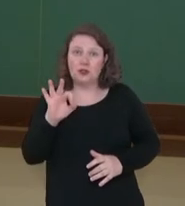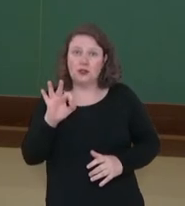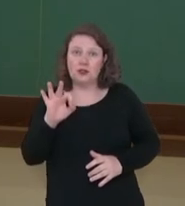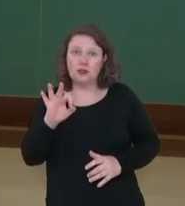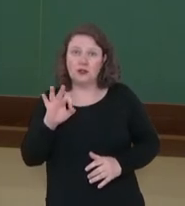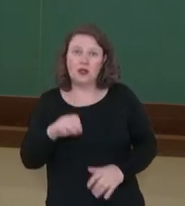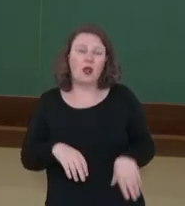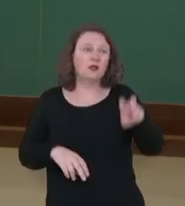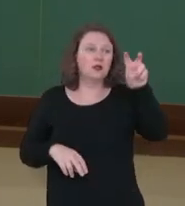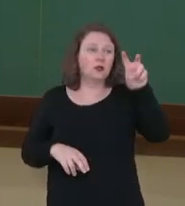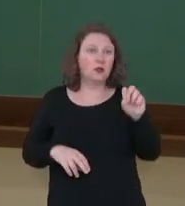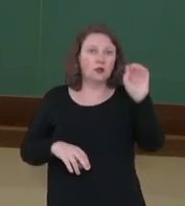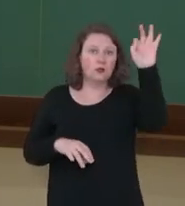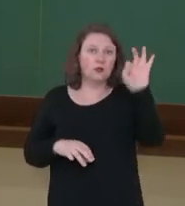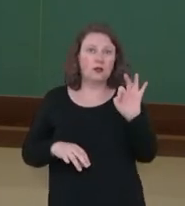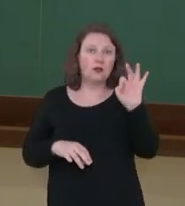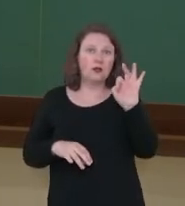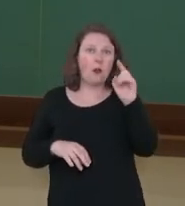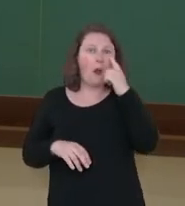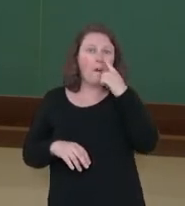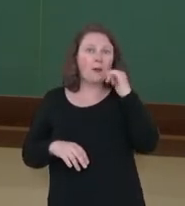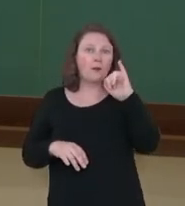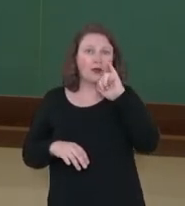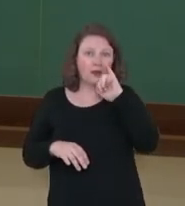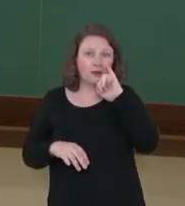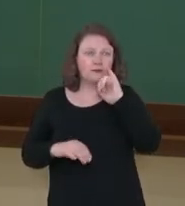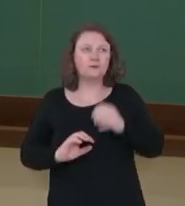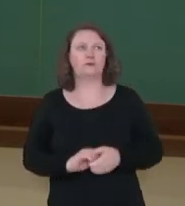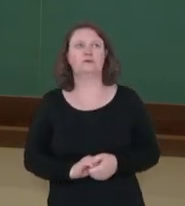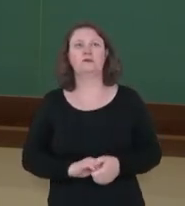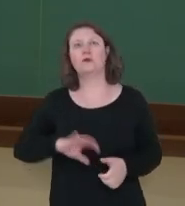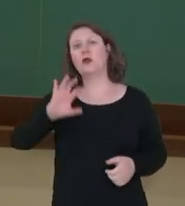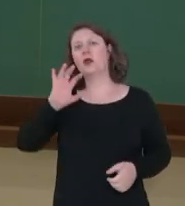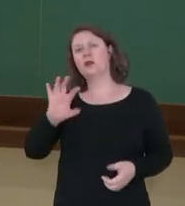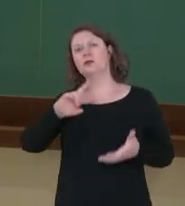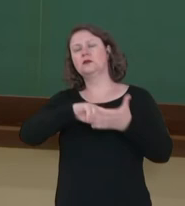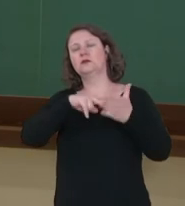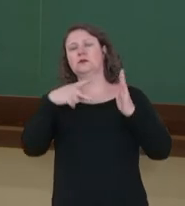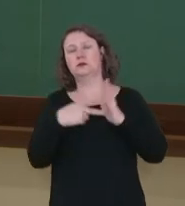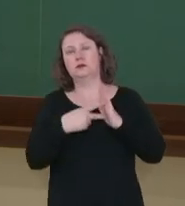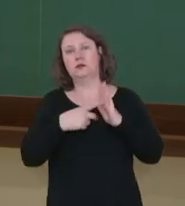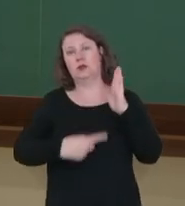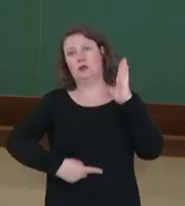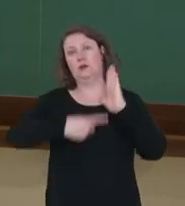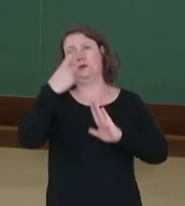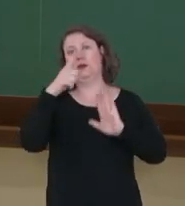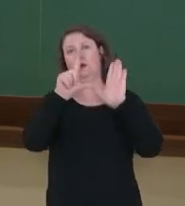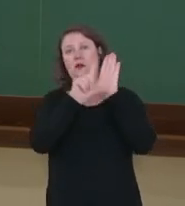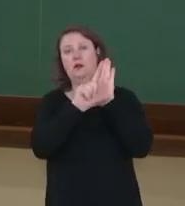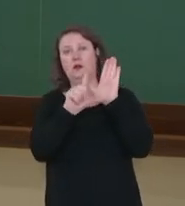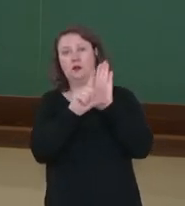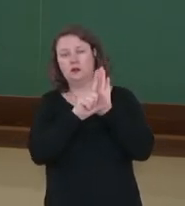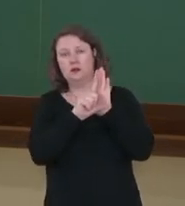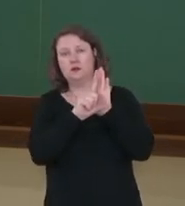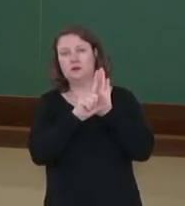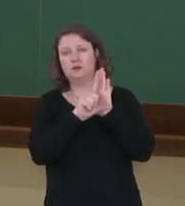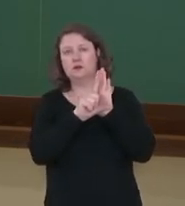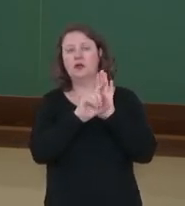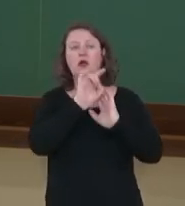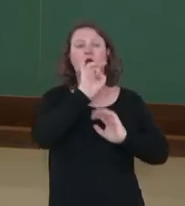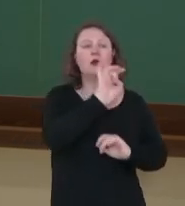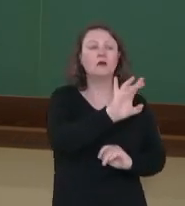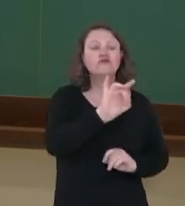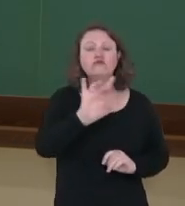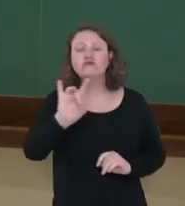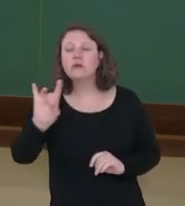metade provém do pai dele, ok? Então, é isso que significa a primeira lei de Mendel. Afirma que cada indivíduo,